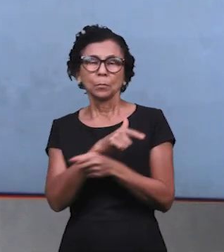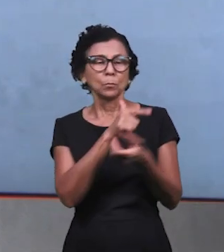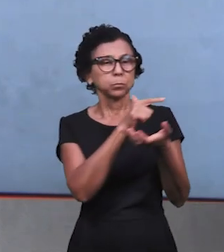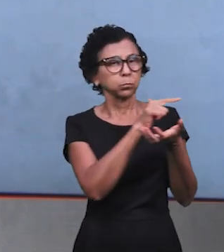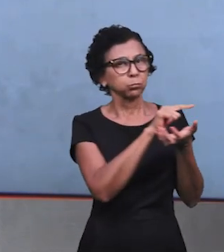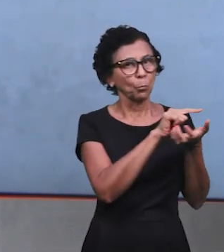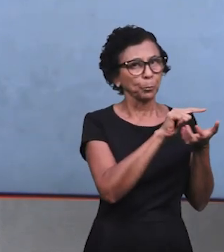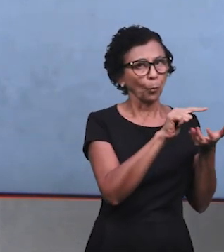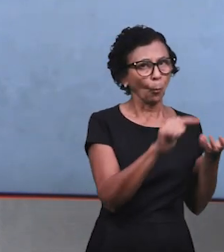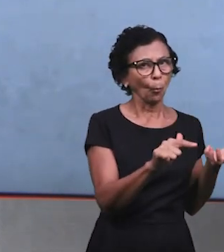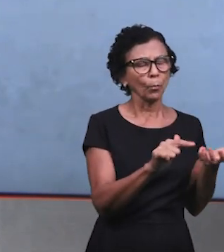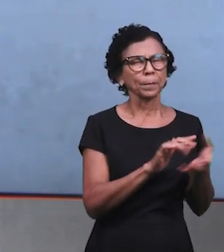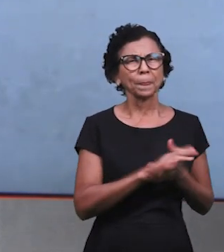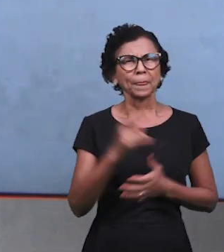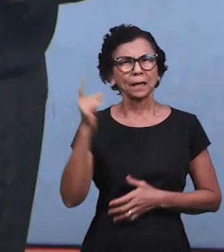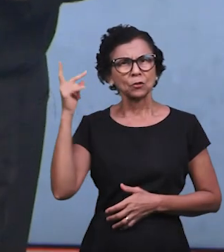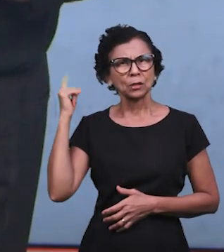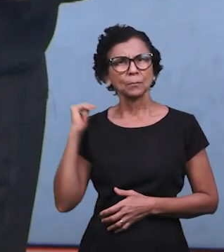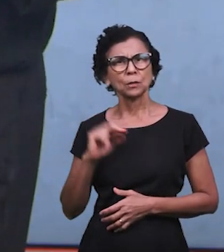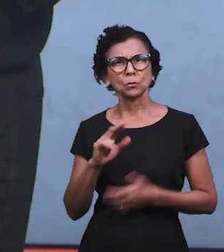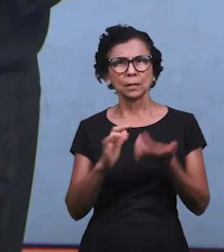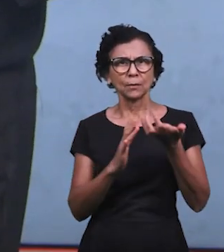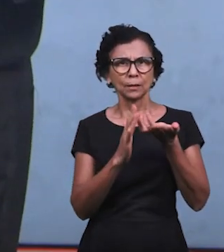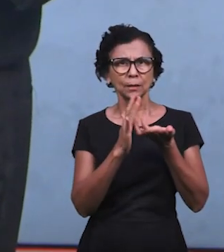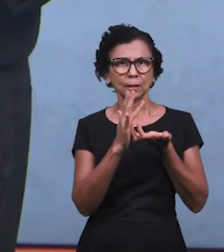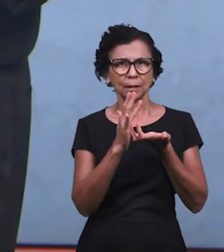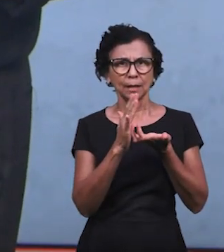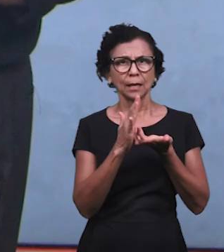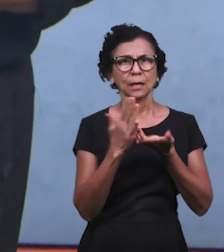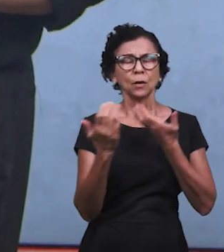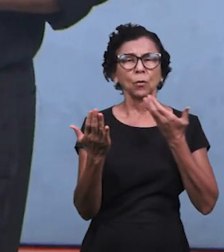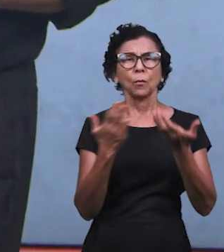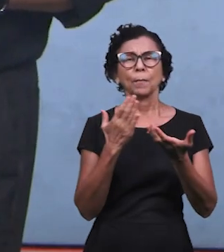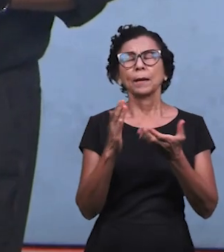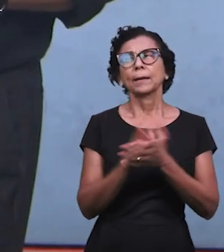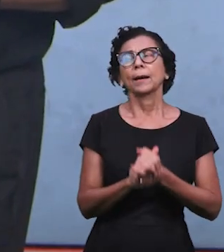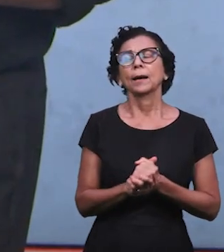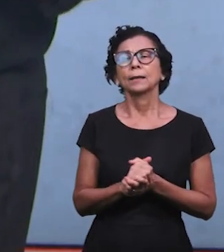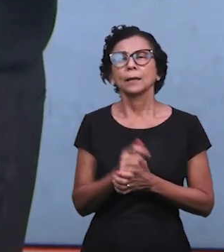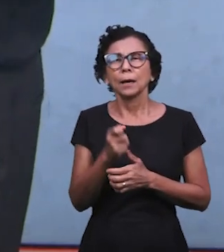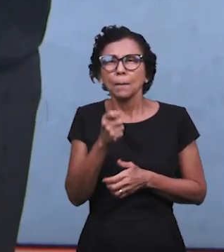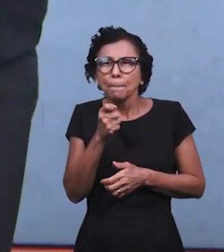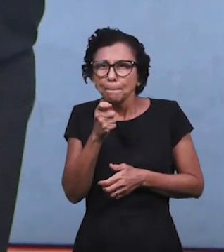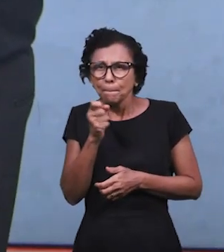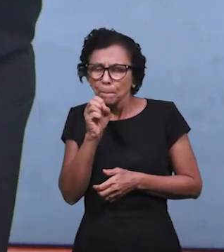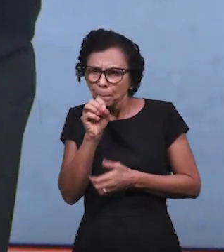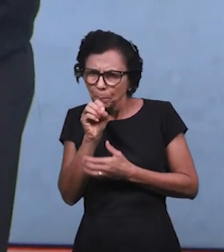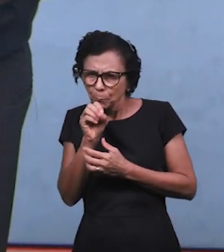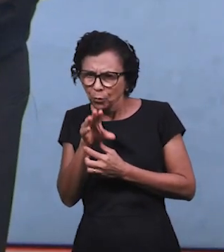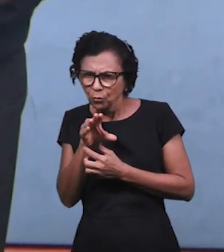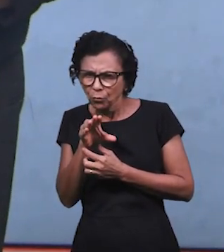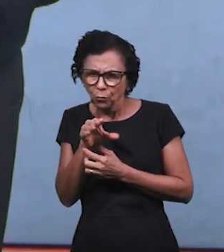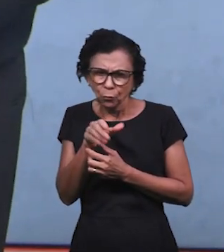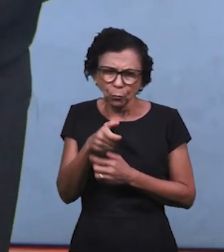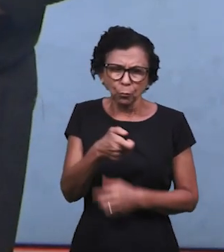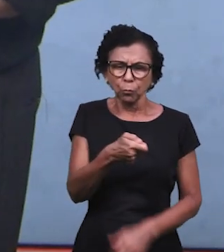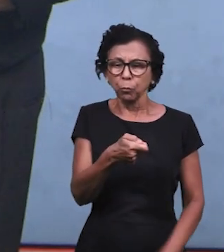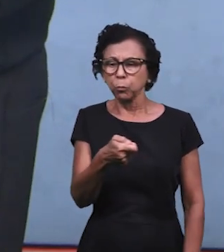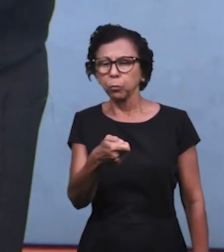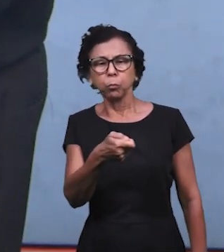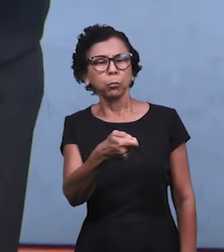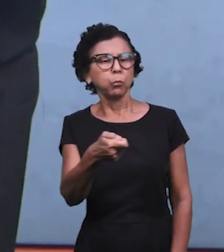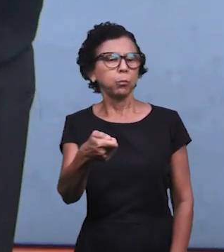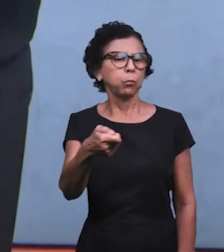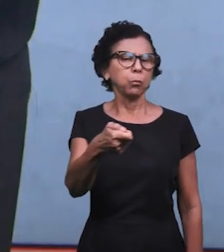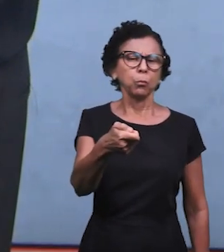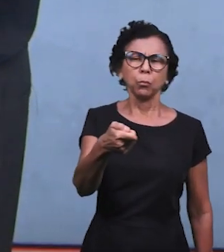época, era como se fosse uma lanterna. Hoje nós temos a nossa lanterna, a pilha, a gente acende, temos a iluminação na rua, que a gente pode transitar